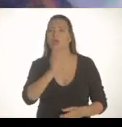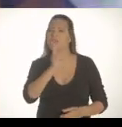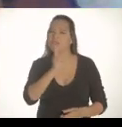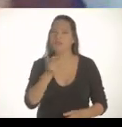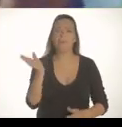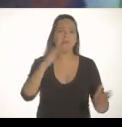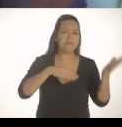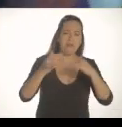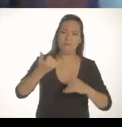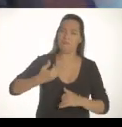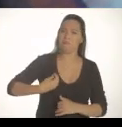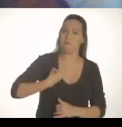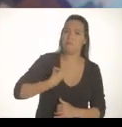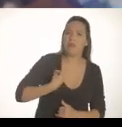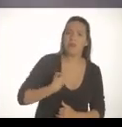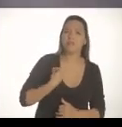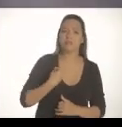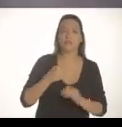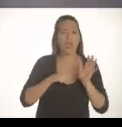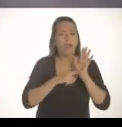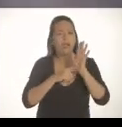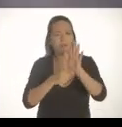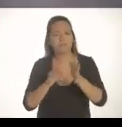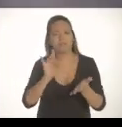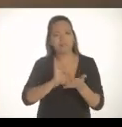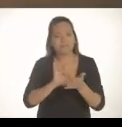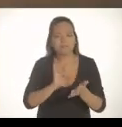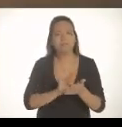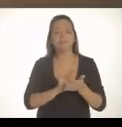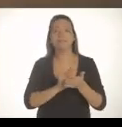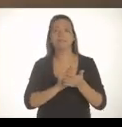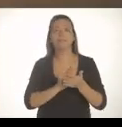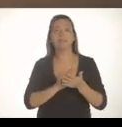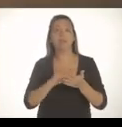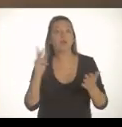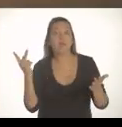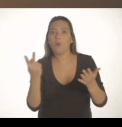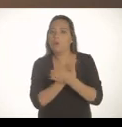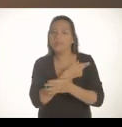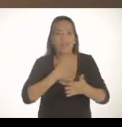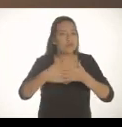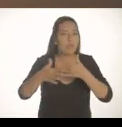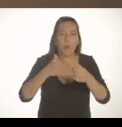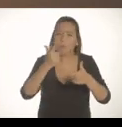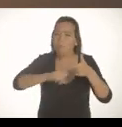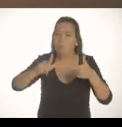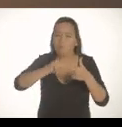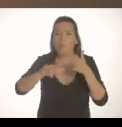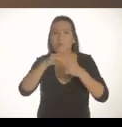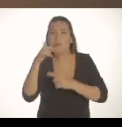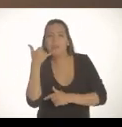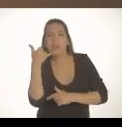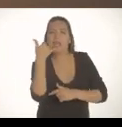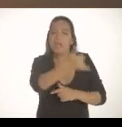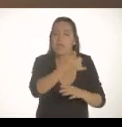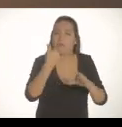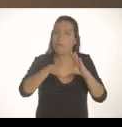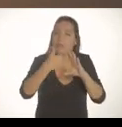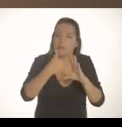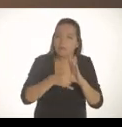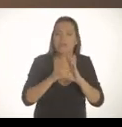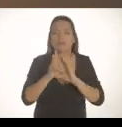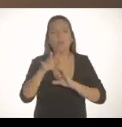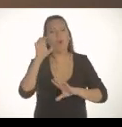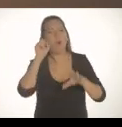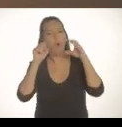estado presente, sempre fortalecendo, ajudando a gente. Quando acontece qualquer violação que a gente liga para ele ou manda mensagem para ele,